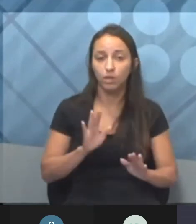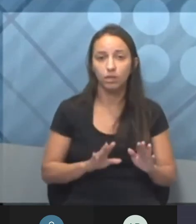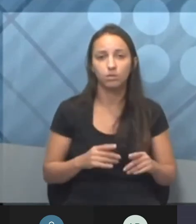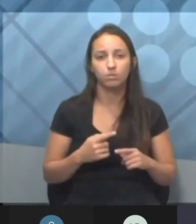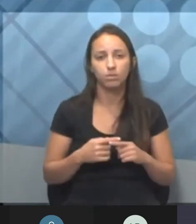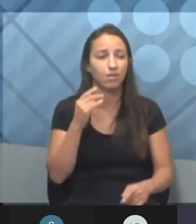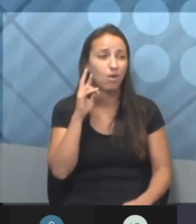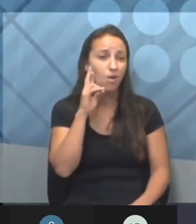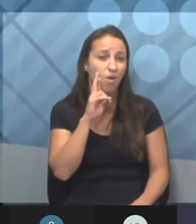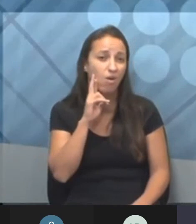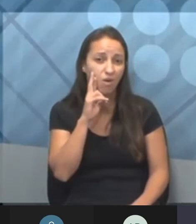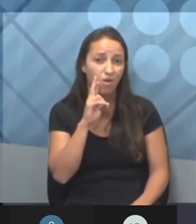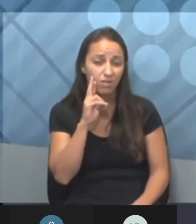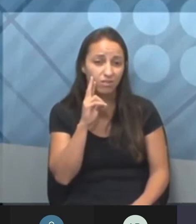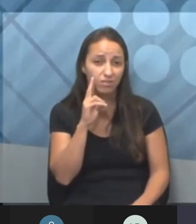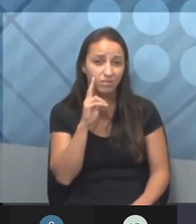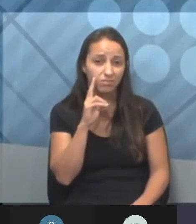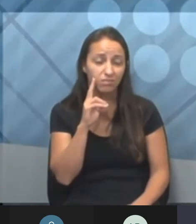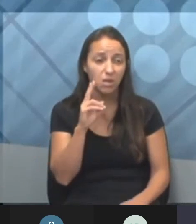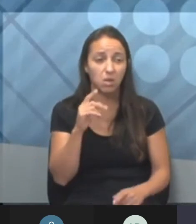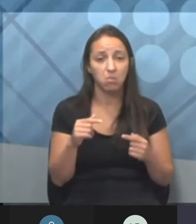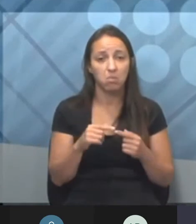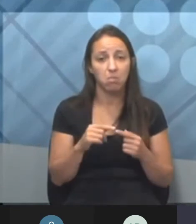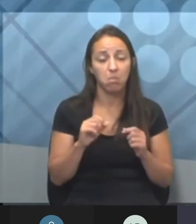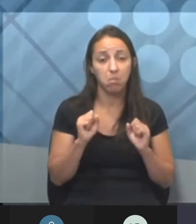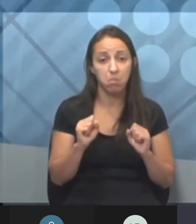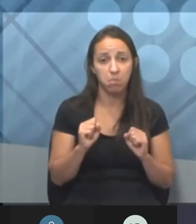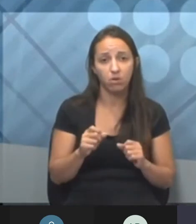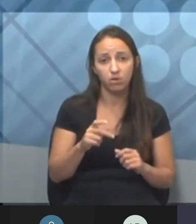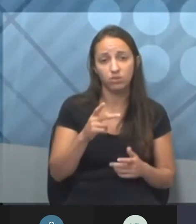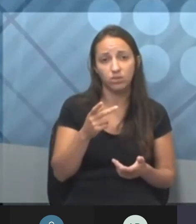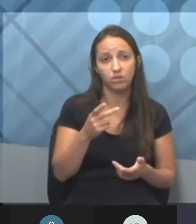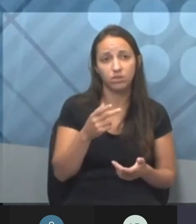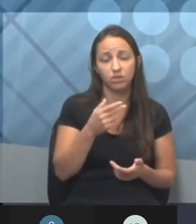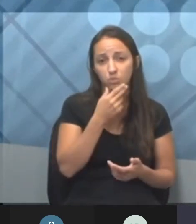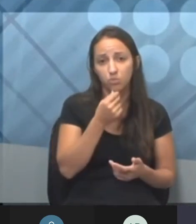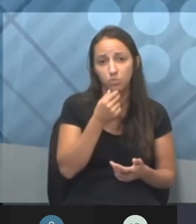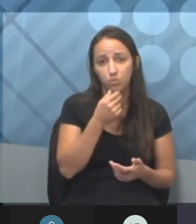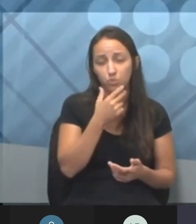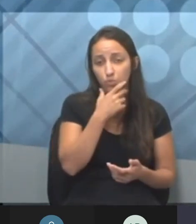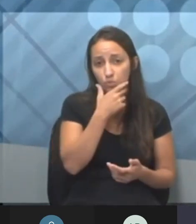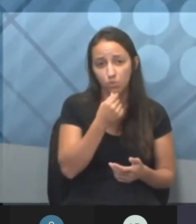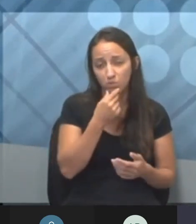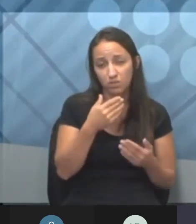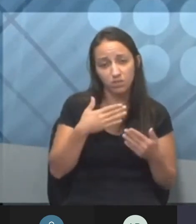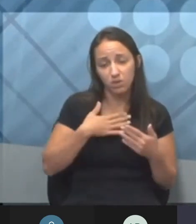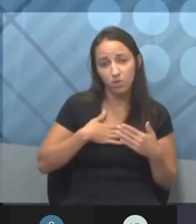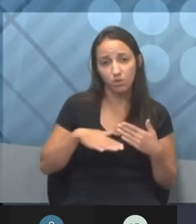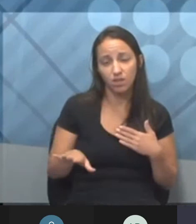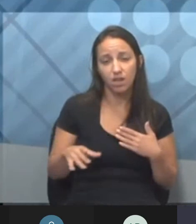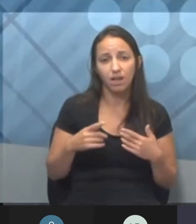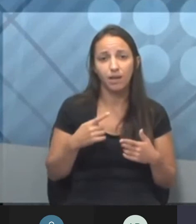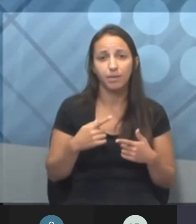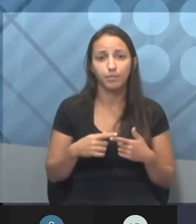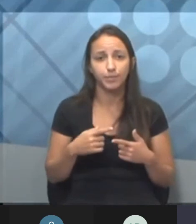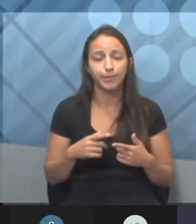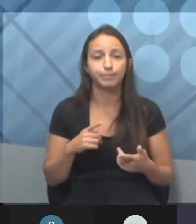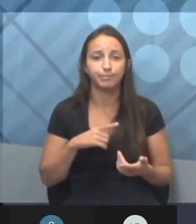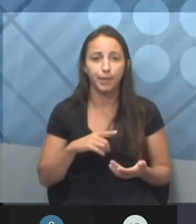por exemplo, um rosa pode espantar os meninos, porque nós ainda temos um preconceito quanto a cores. Né? Rosa